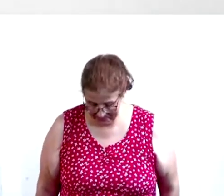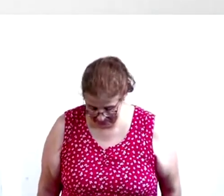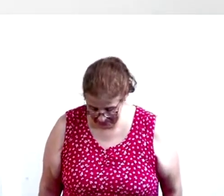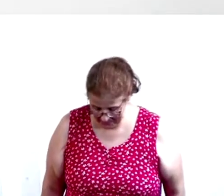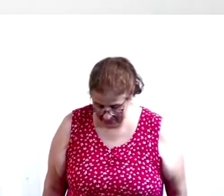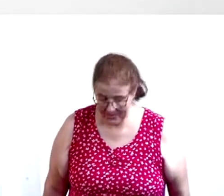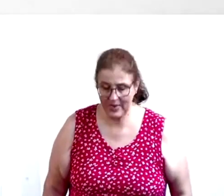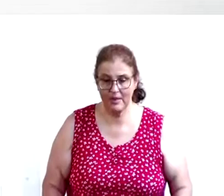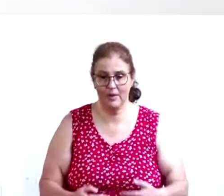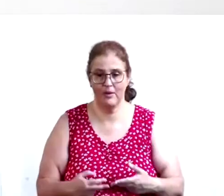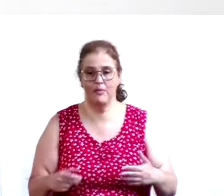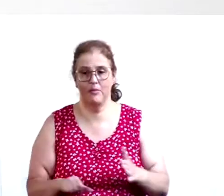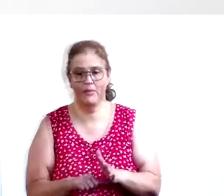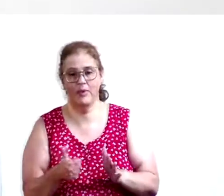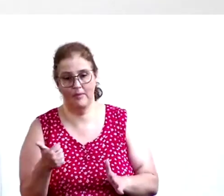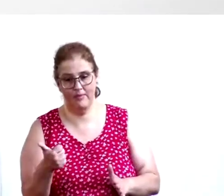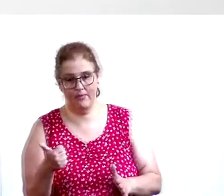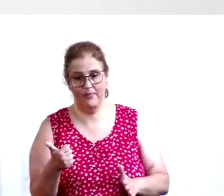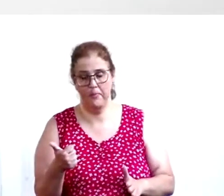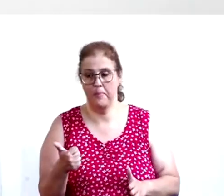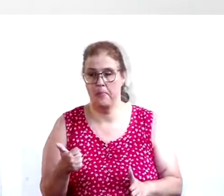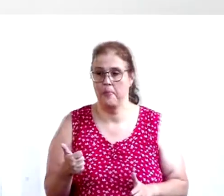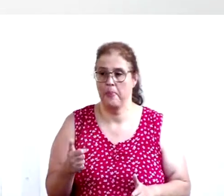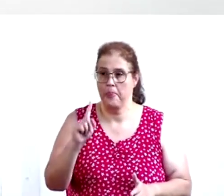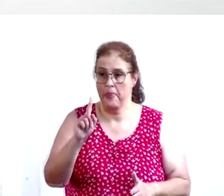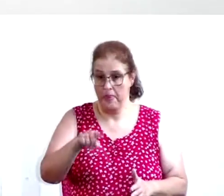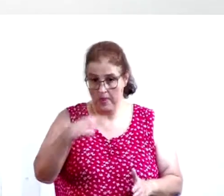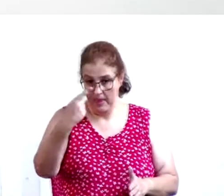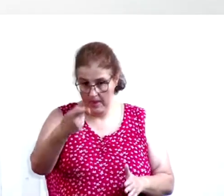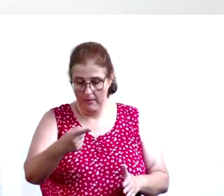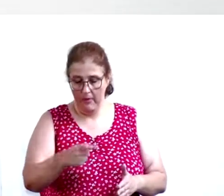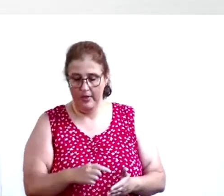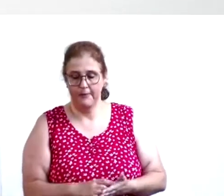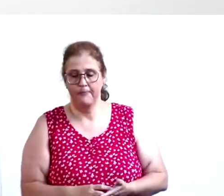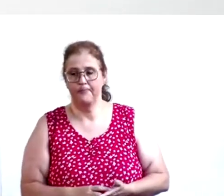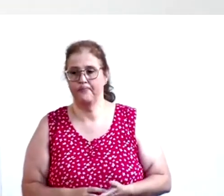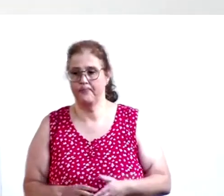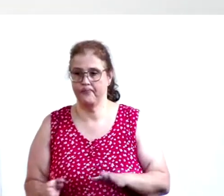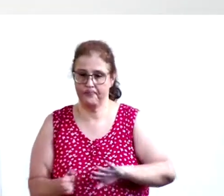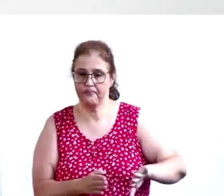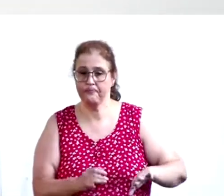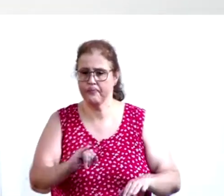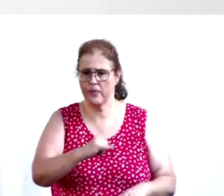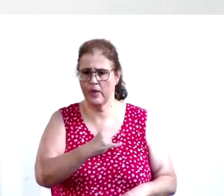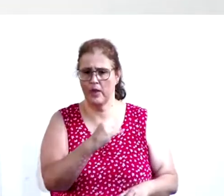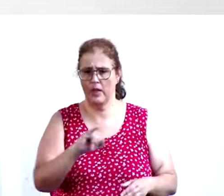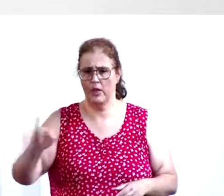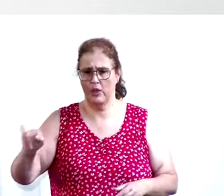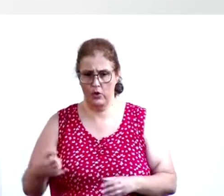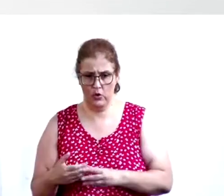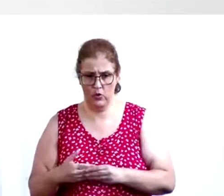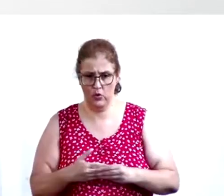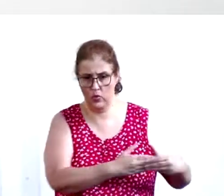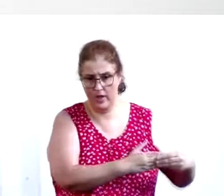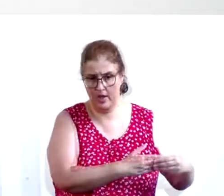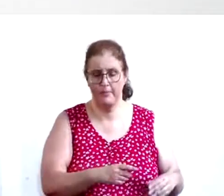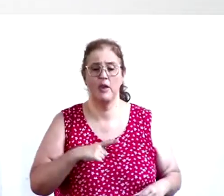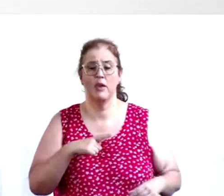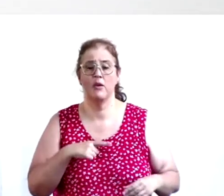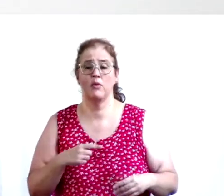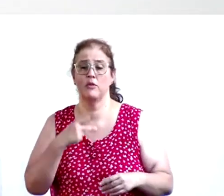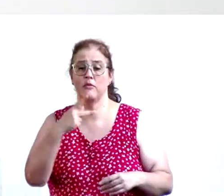Essa é a primeira coisa. O próprio Josué depois, lá no finalzinho do seu livro, no capítulo 24, quando ele já está levando o povo para a